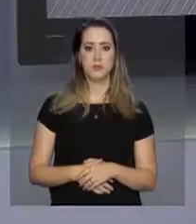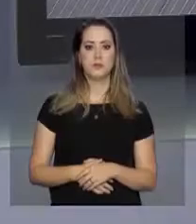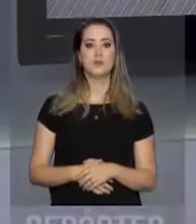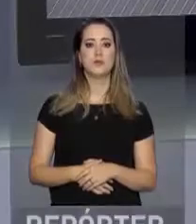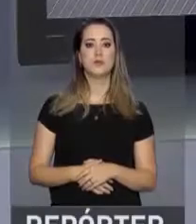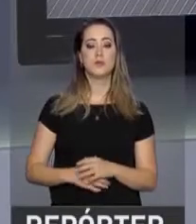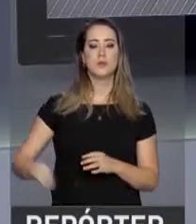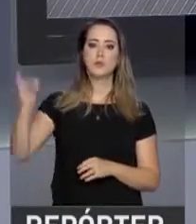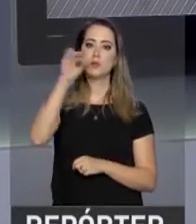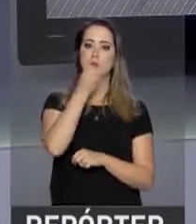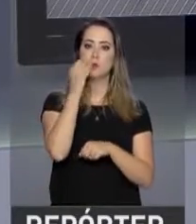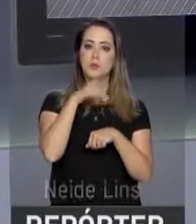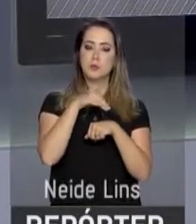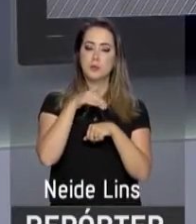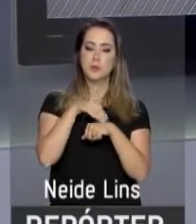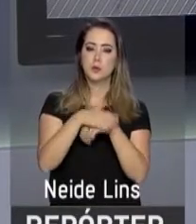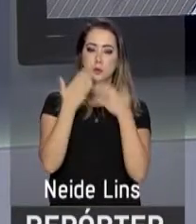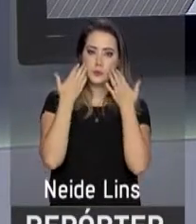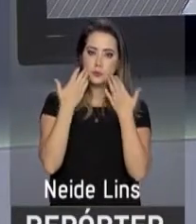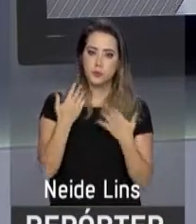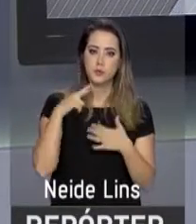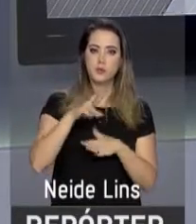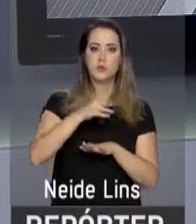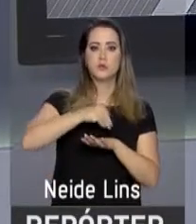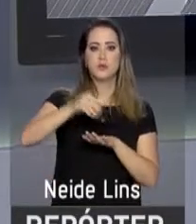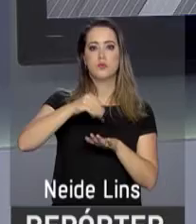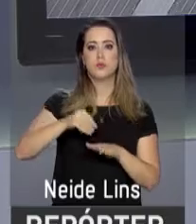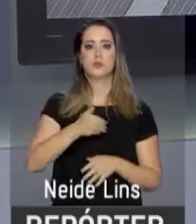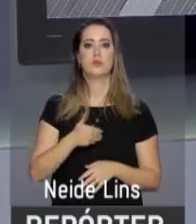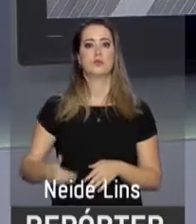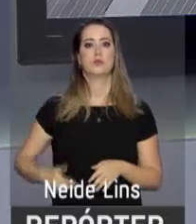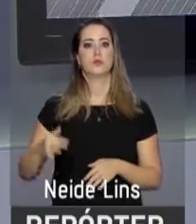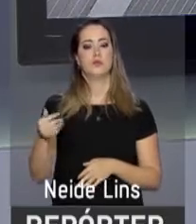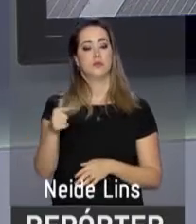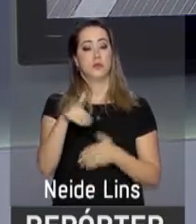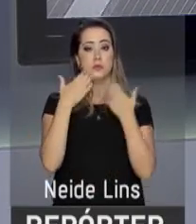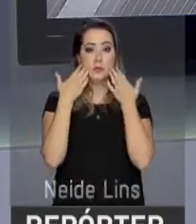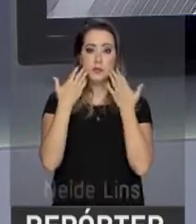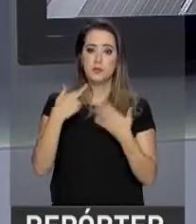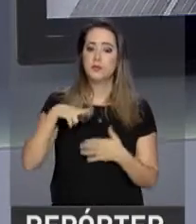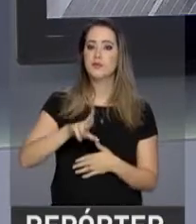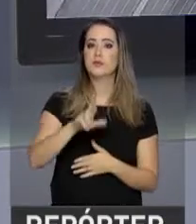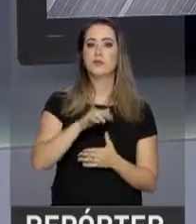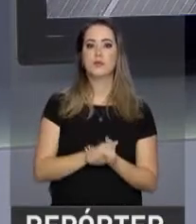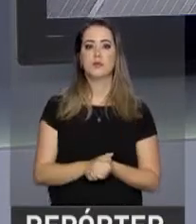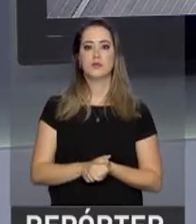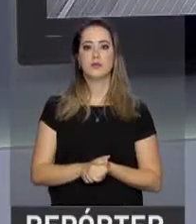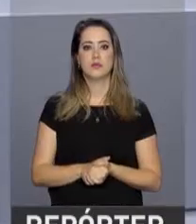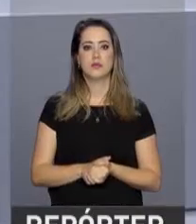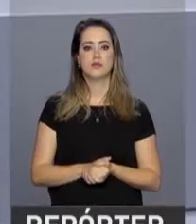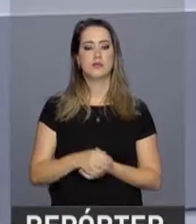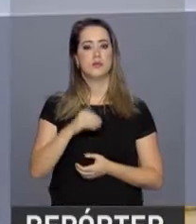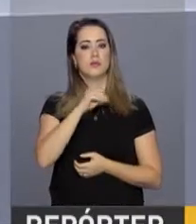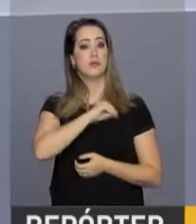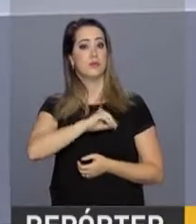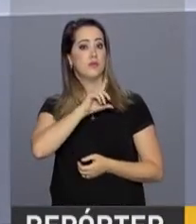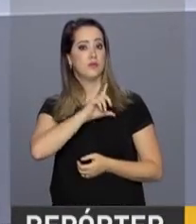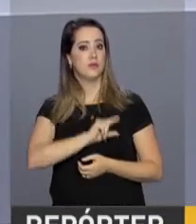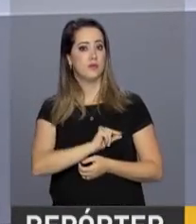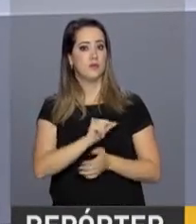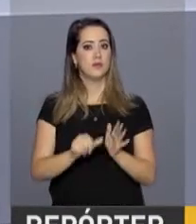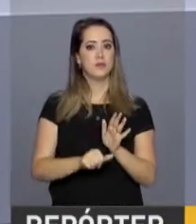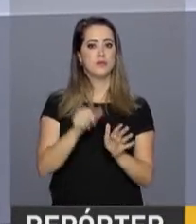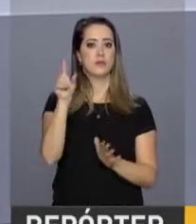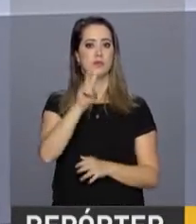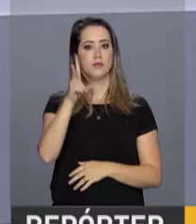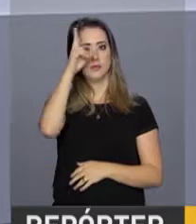olá boa noite acompanha agora as notícias do governo federal em mais uma edição do repórter nbr salário mínimo